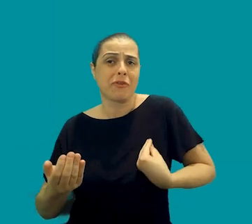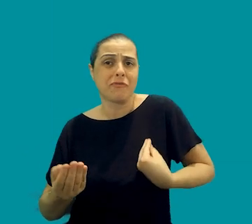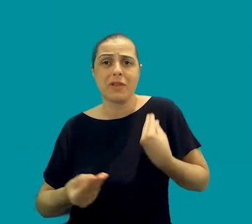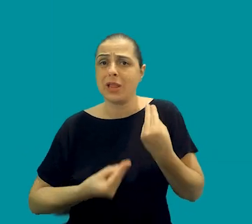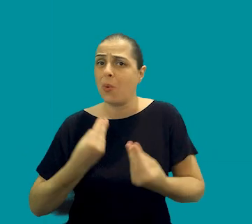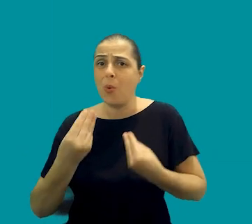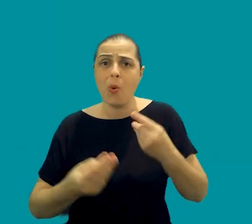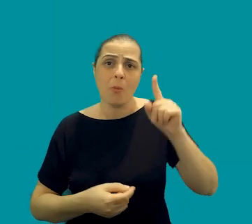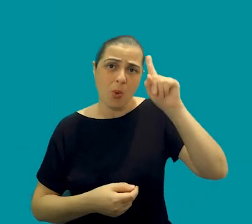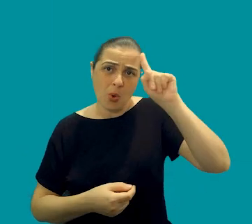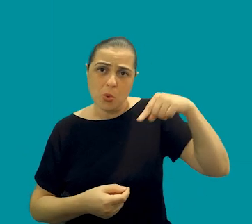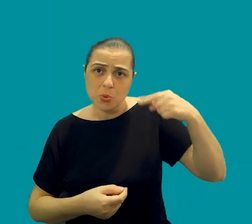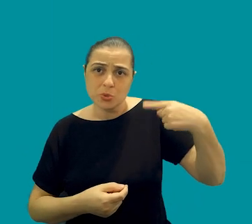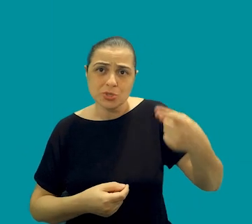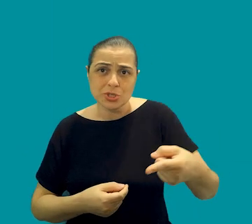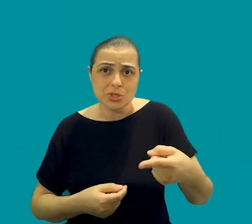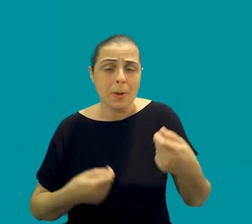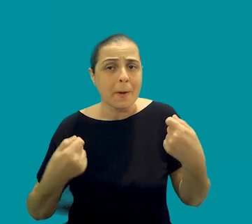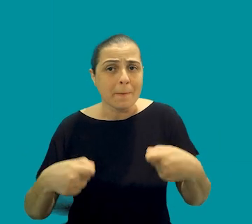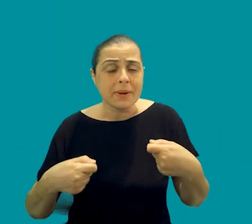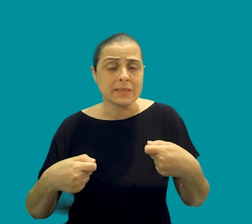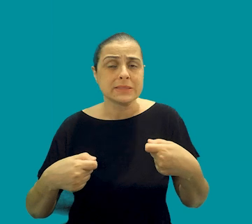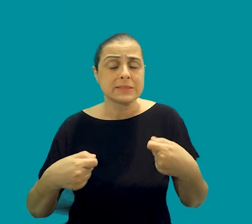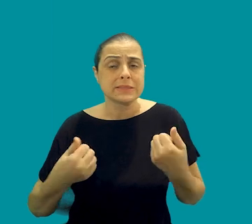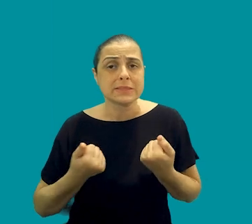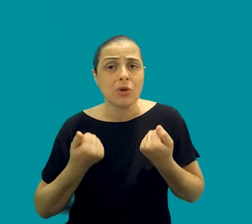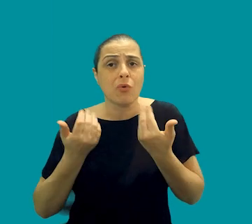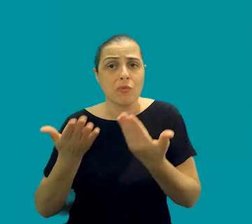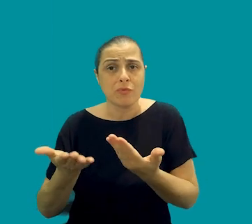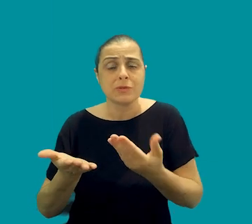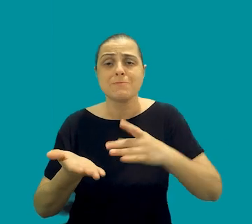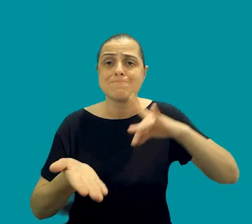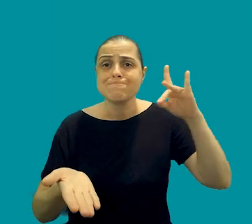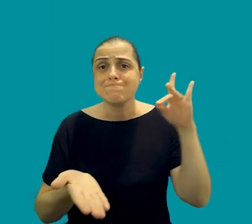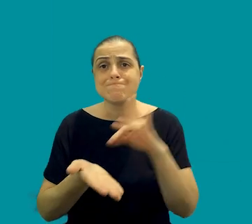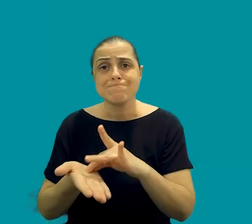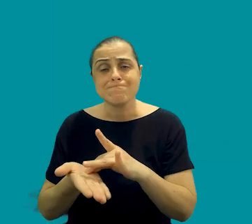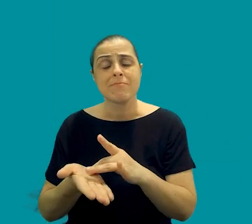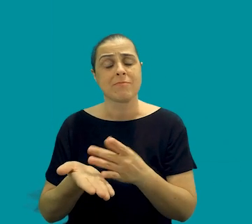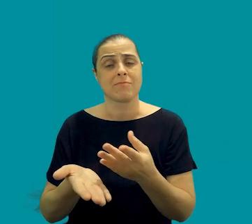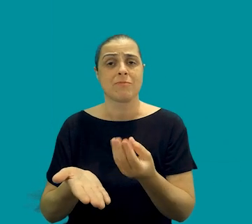criar um projeto que ele seja irreal à realidade desses